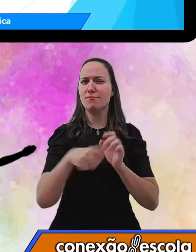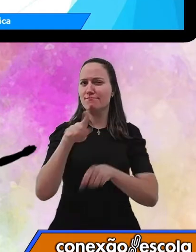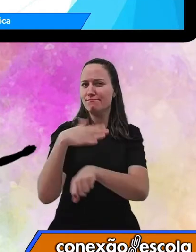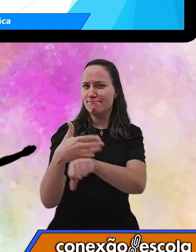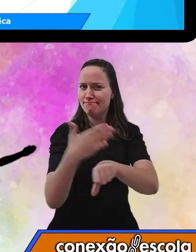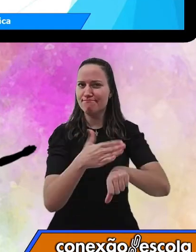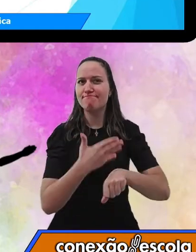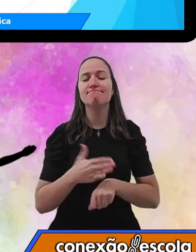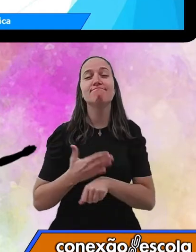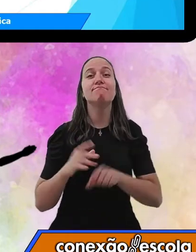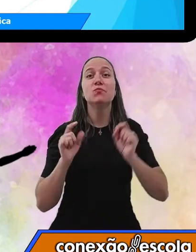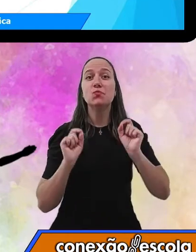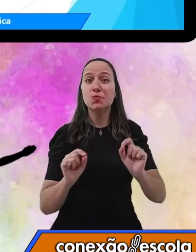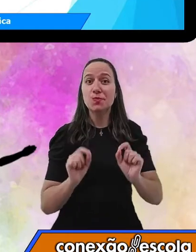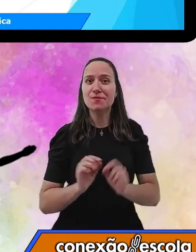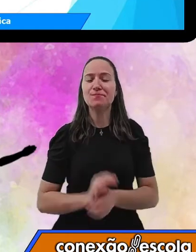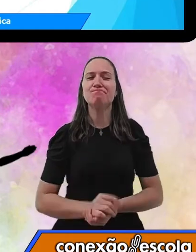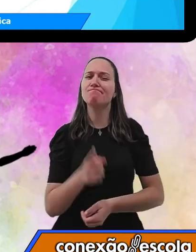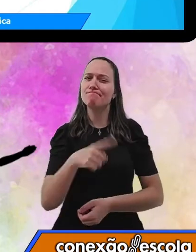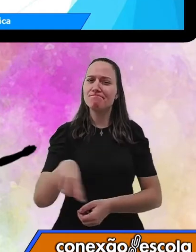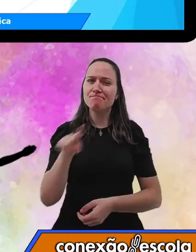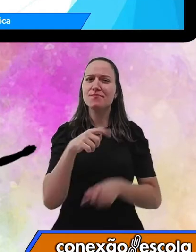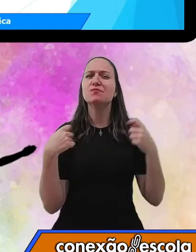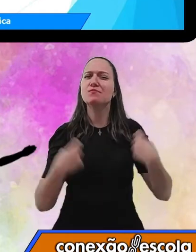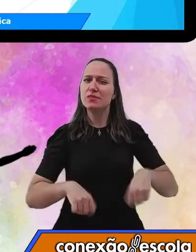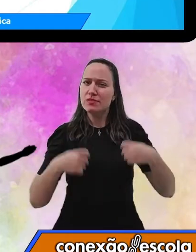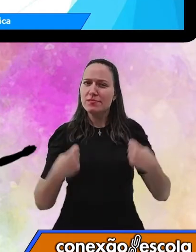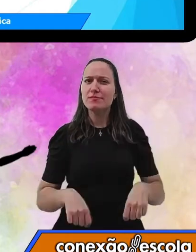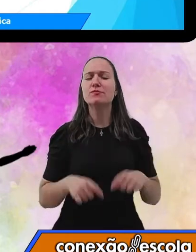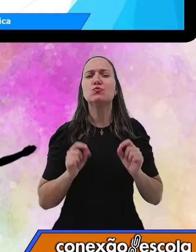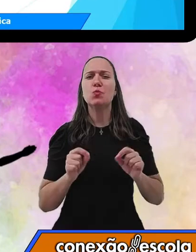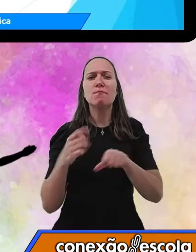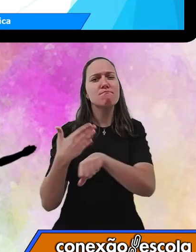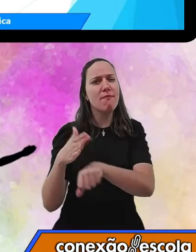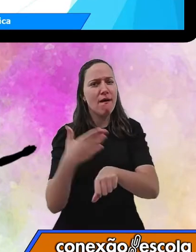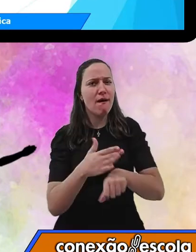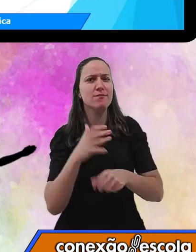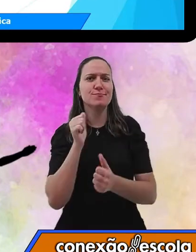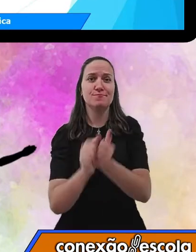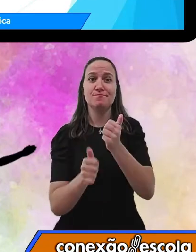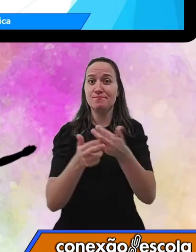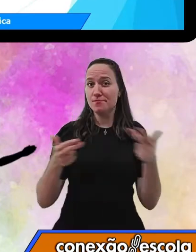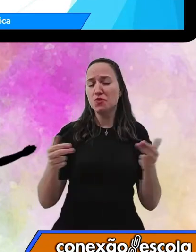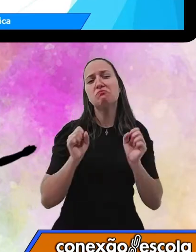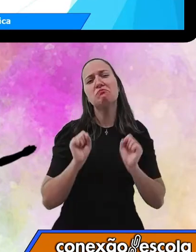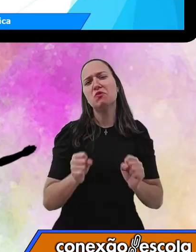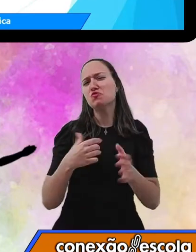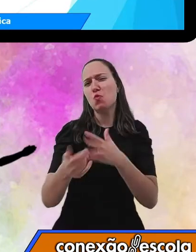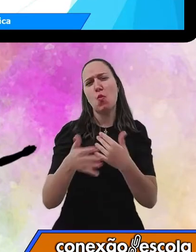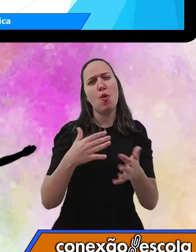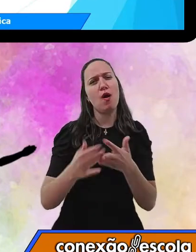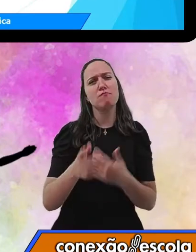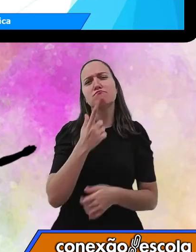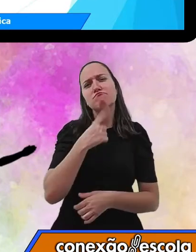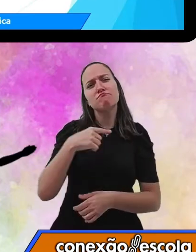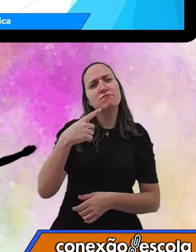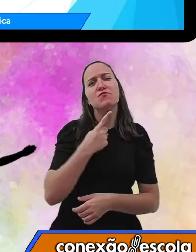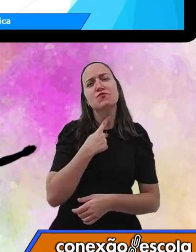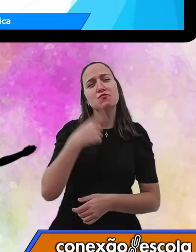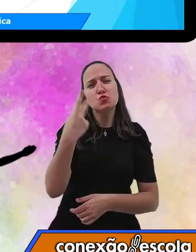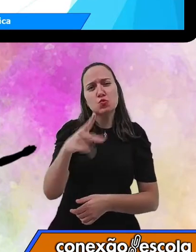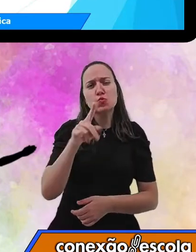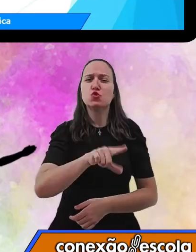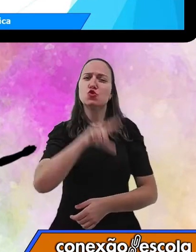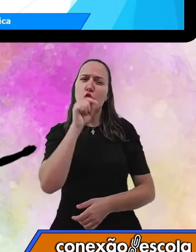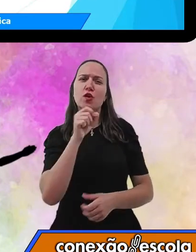prática. Eu quero que você vivencie a prática recreativa do esporte. Pode ser qualquer esporte, o basquete,